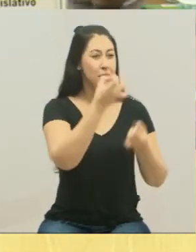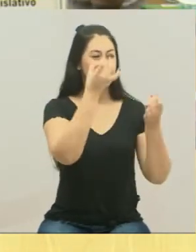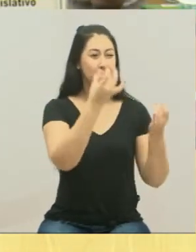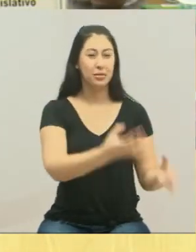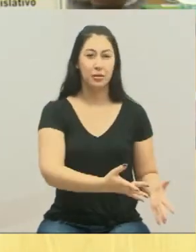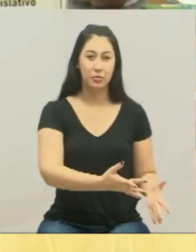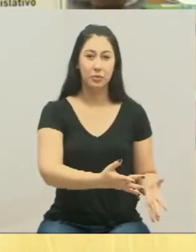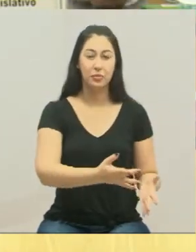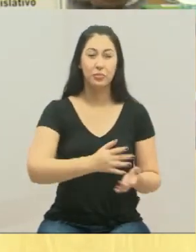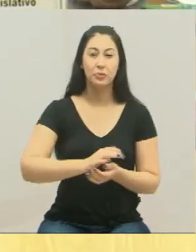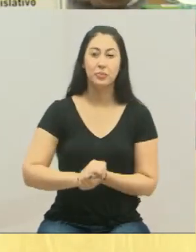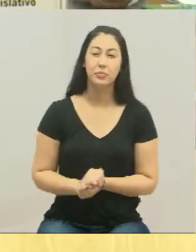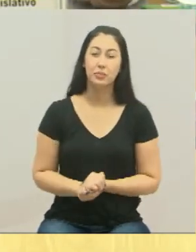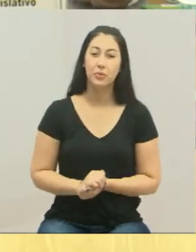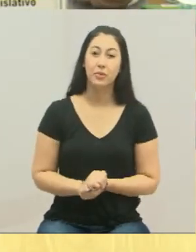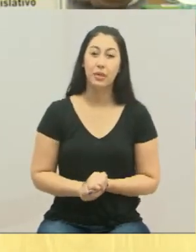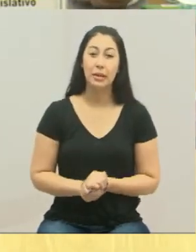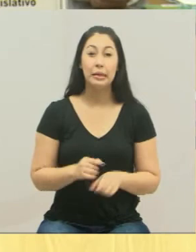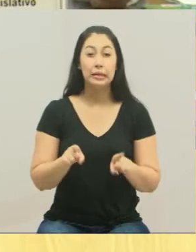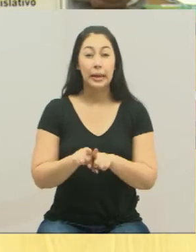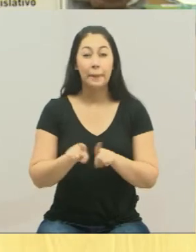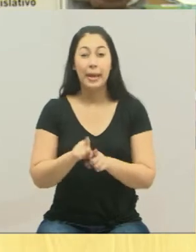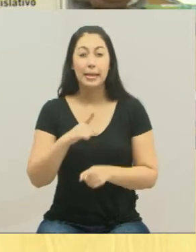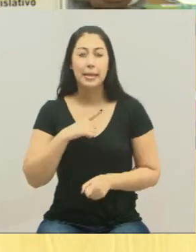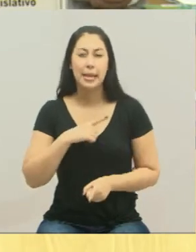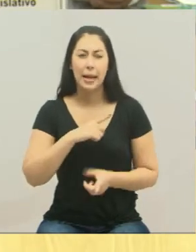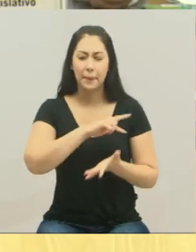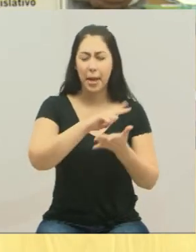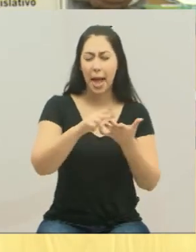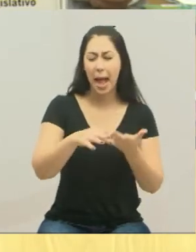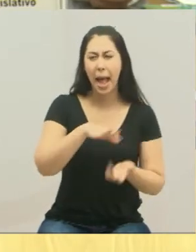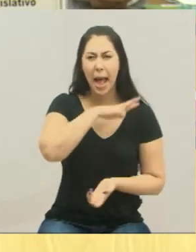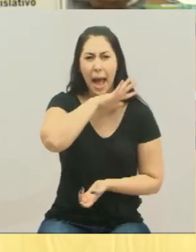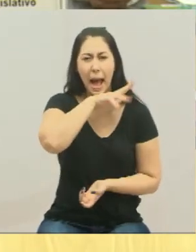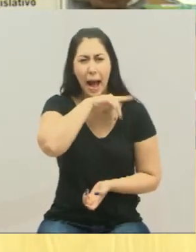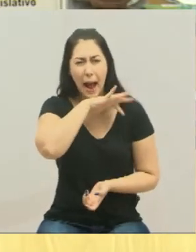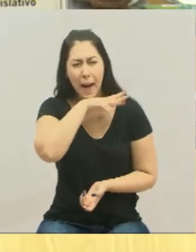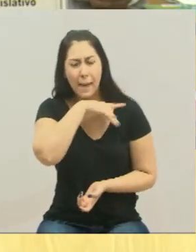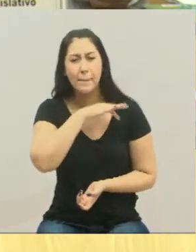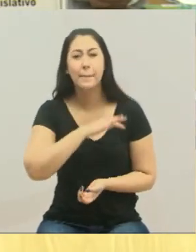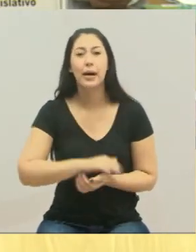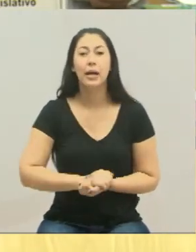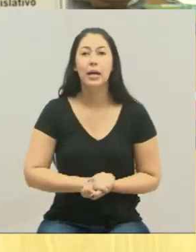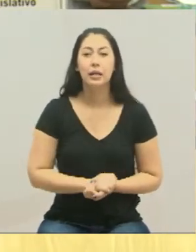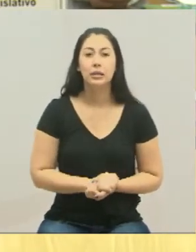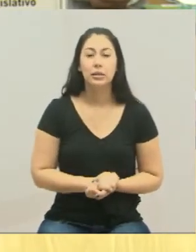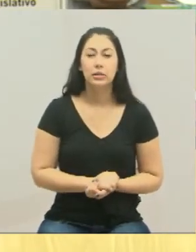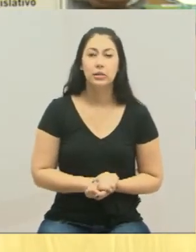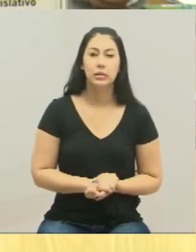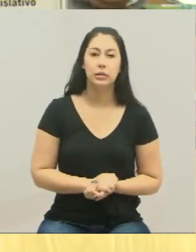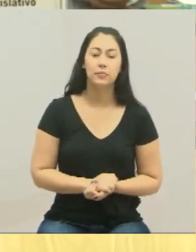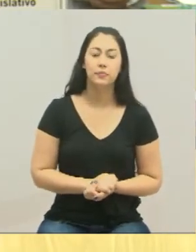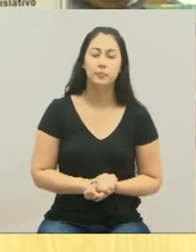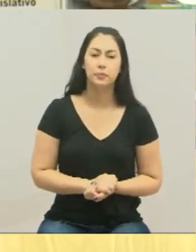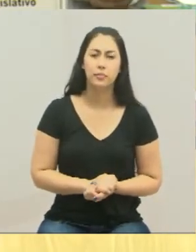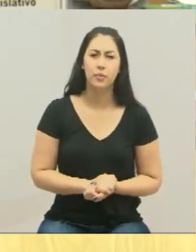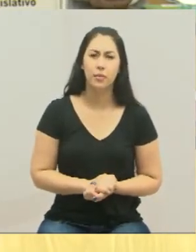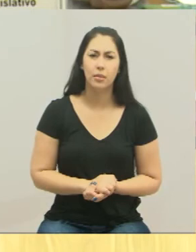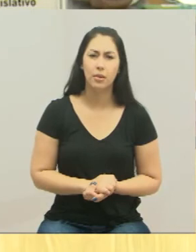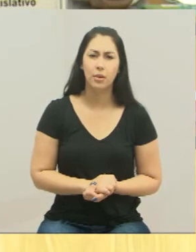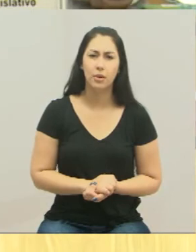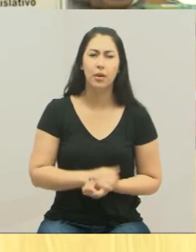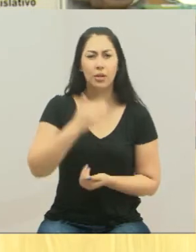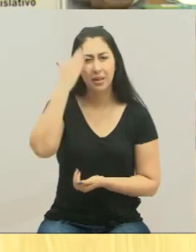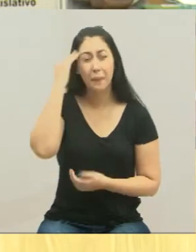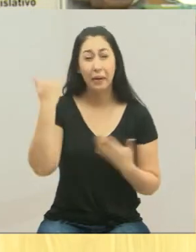animais e insetos, causando mortes, danos à saúde e à higiene, bem como indignação dos moradores de seus entornos. Considerando que neste